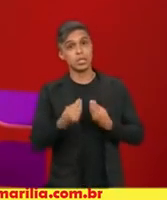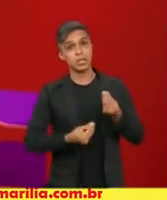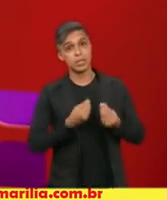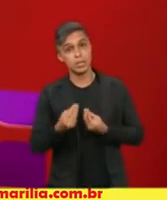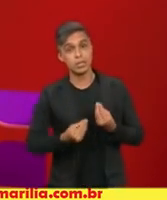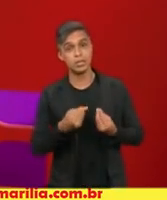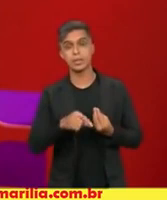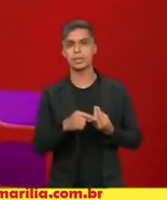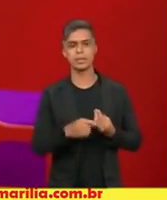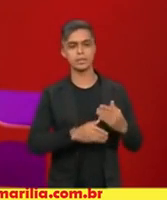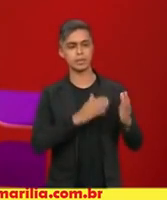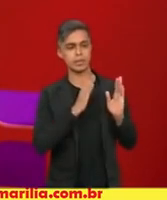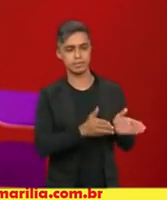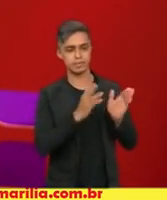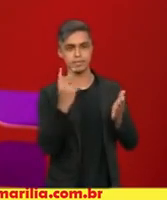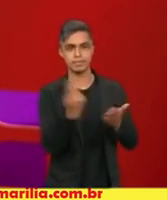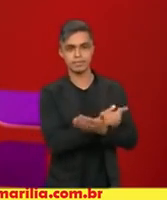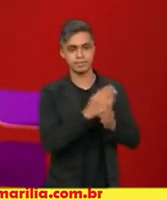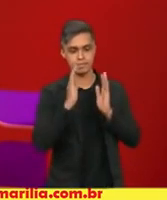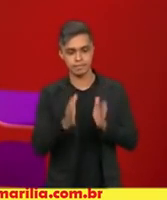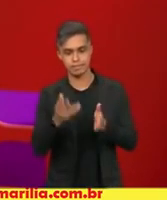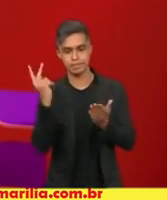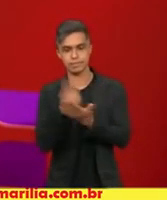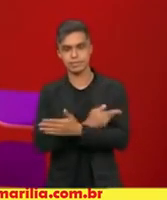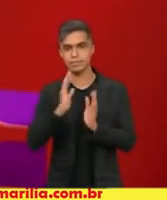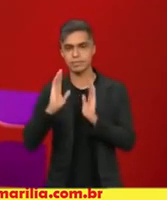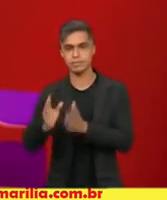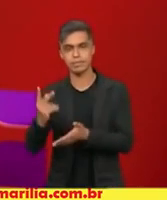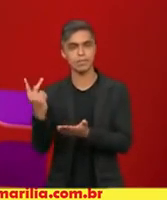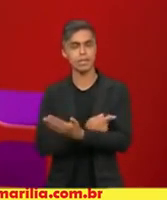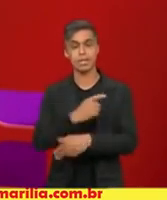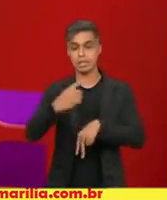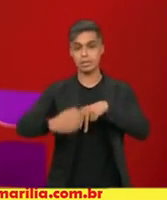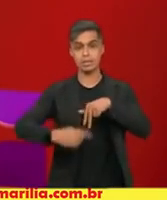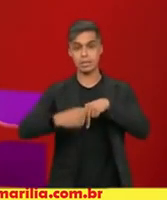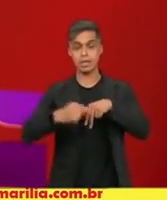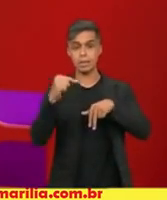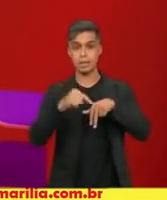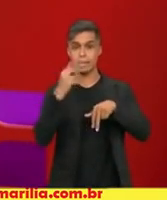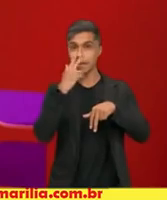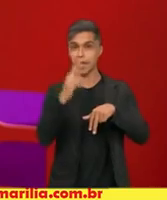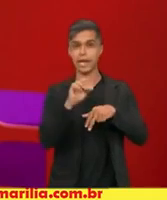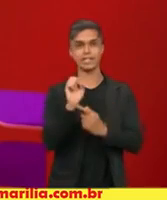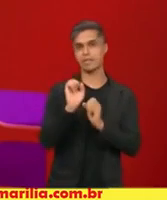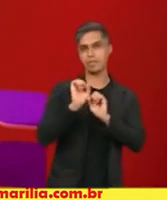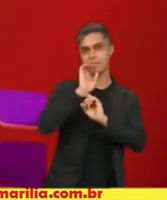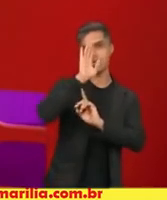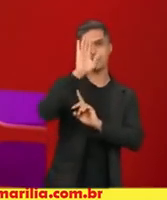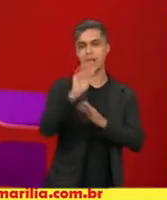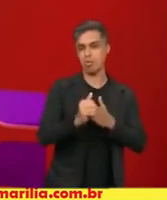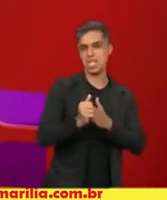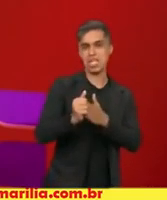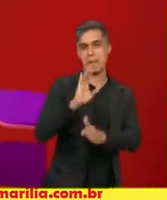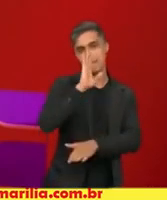numa sequência de acontecimentos em que determinadas personalidades são espécie de faróis, né, ou de guias